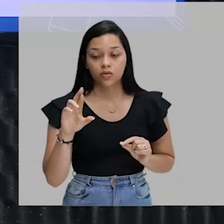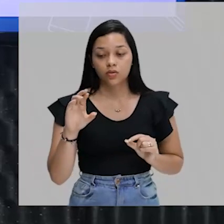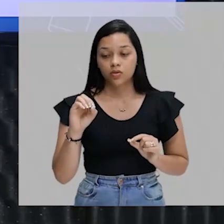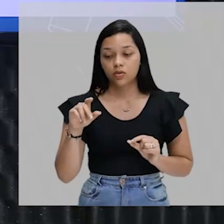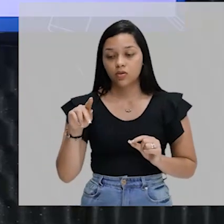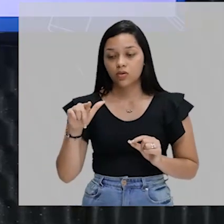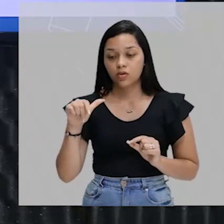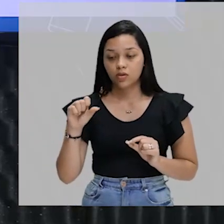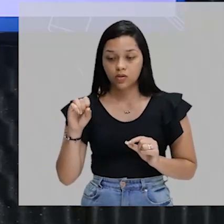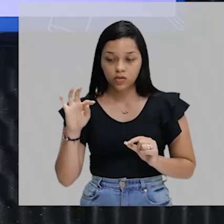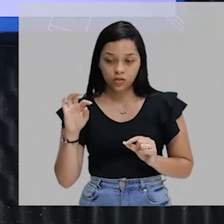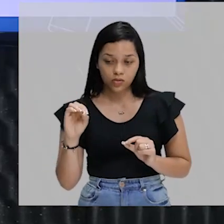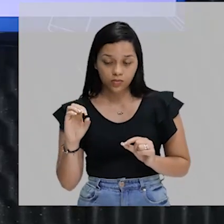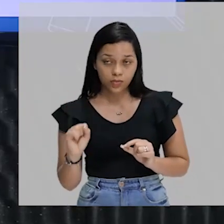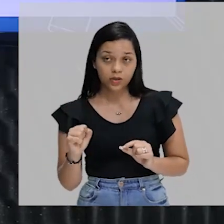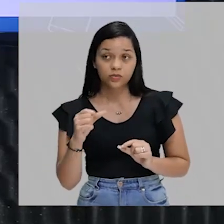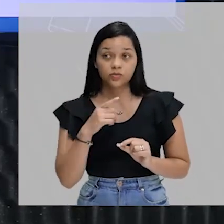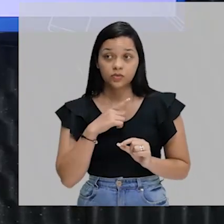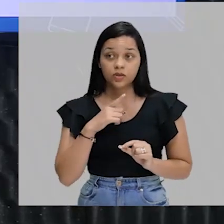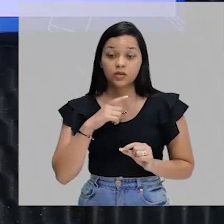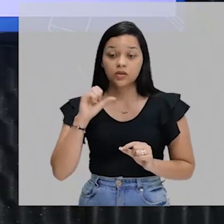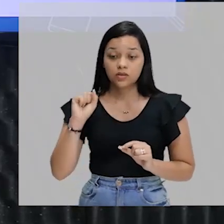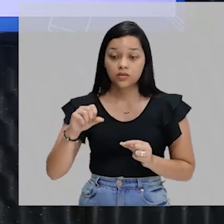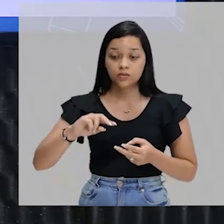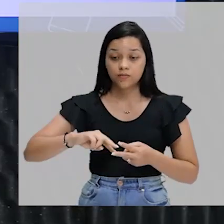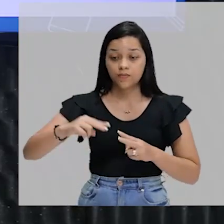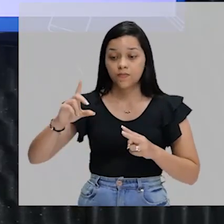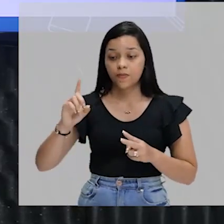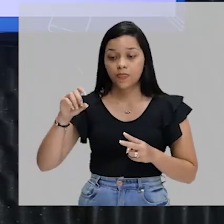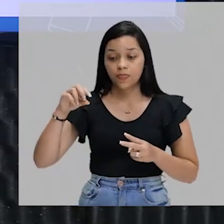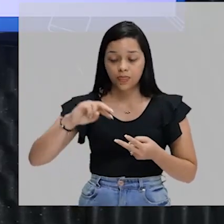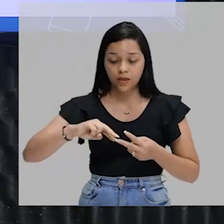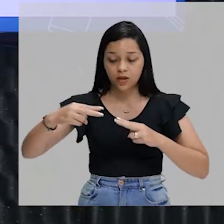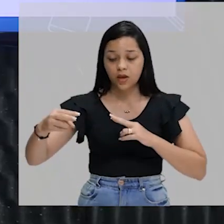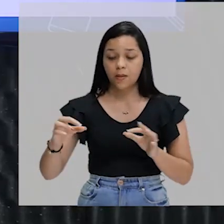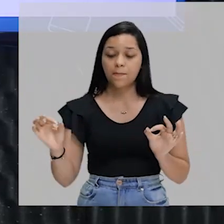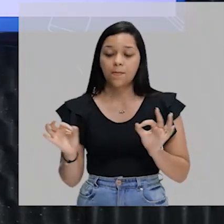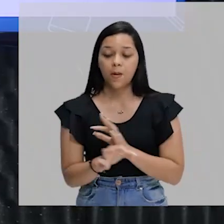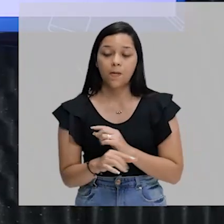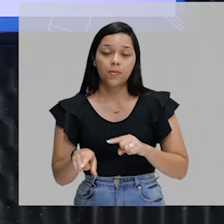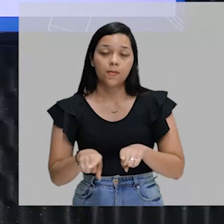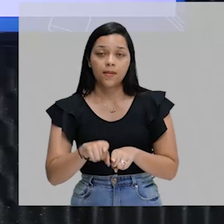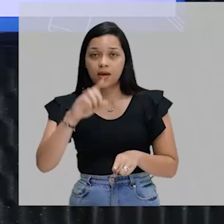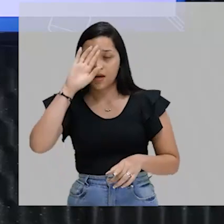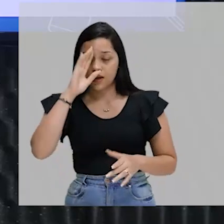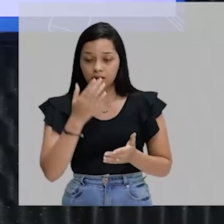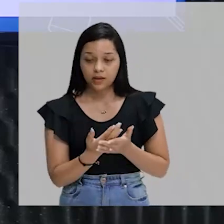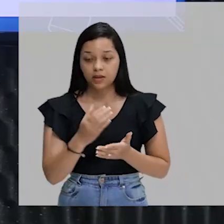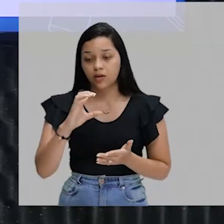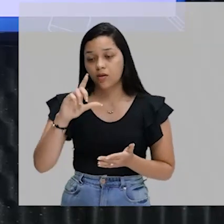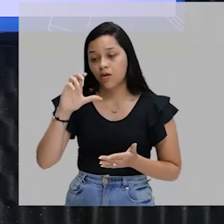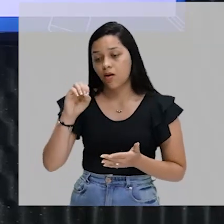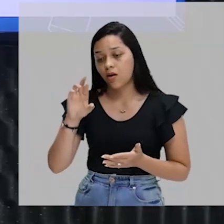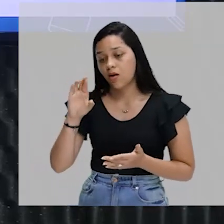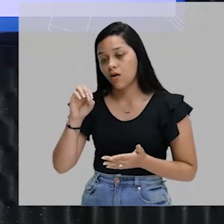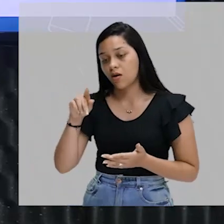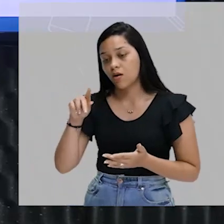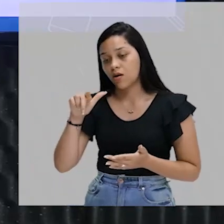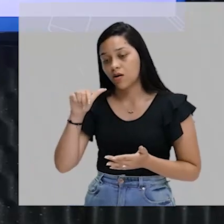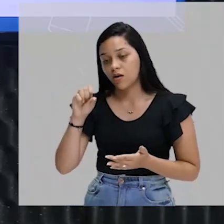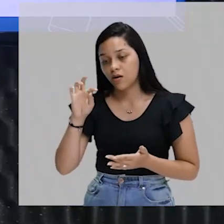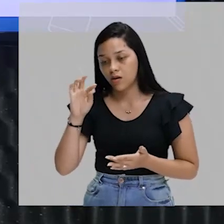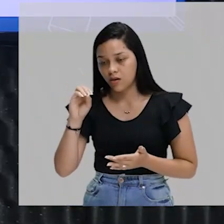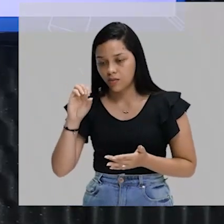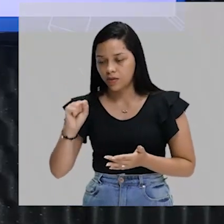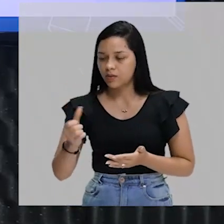contêm moléculas de DNA próprio, tá? Inclusive, acredita-se que cloroplastos, num tempo bem